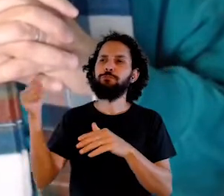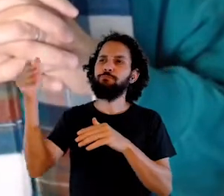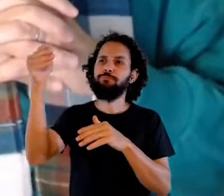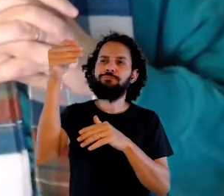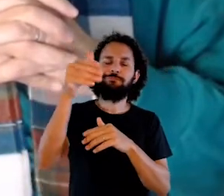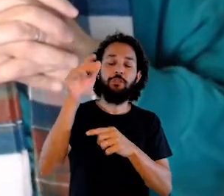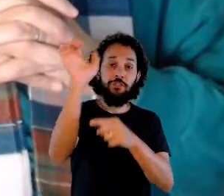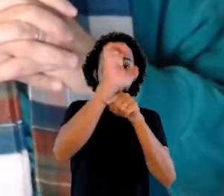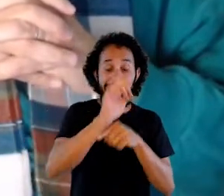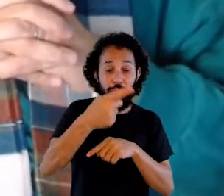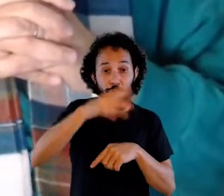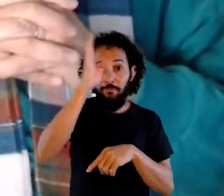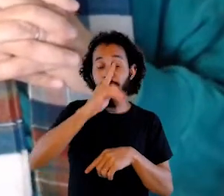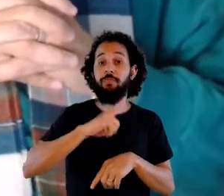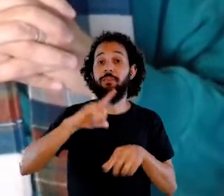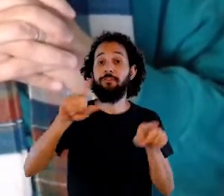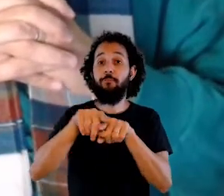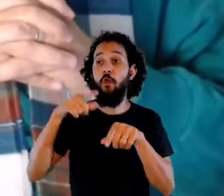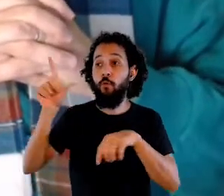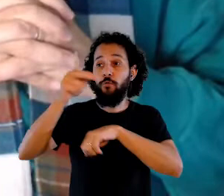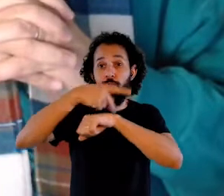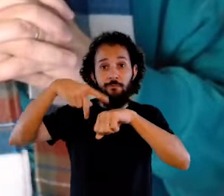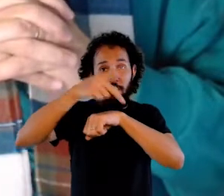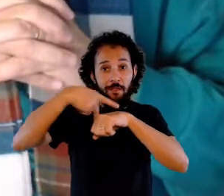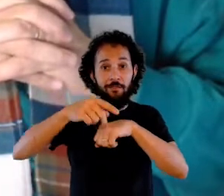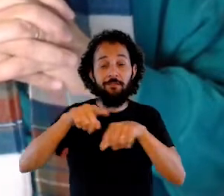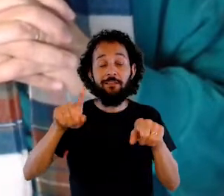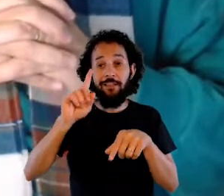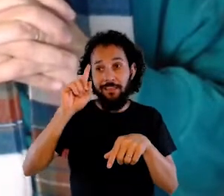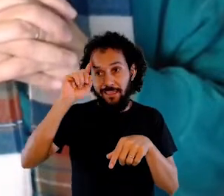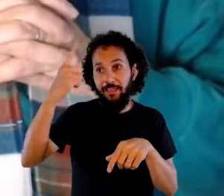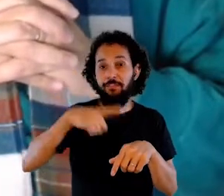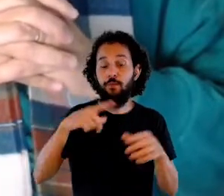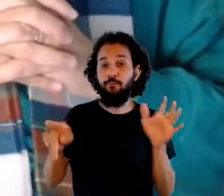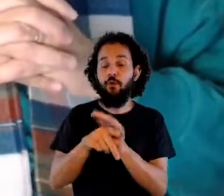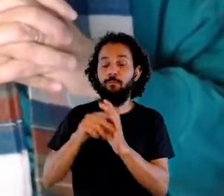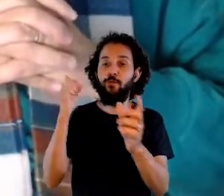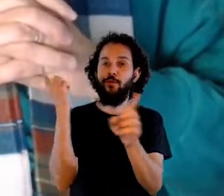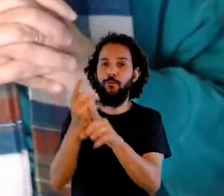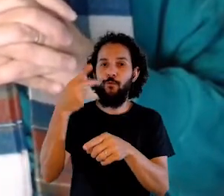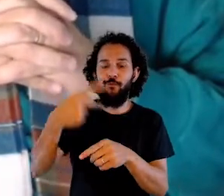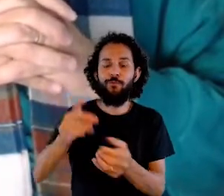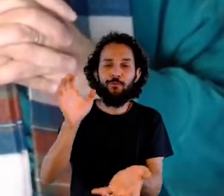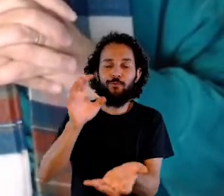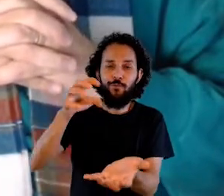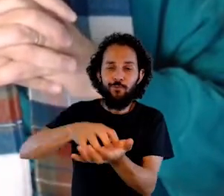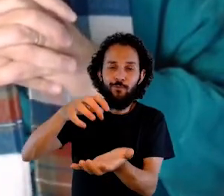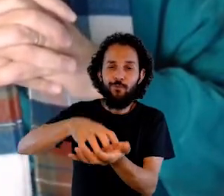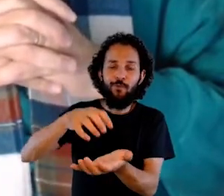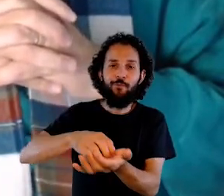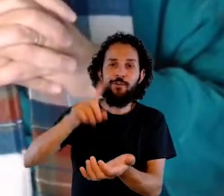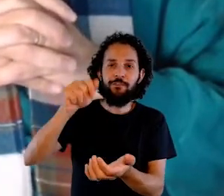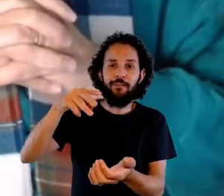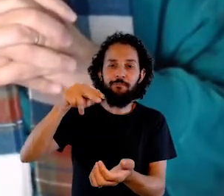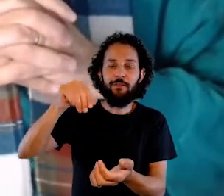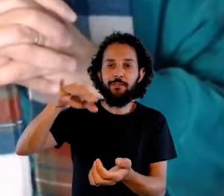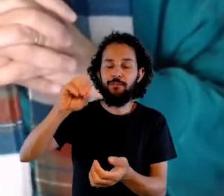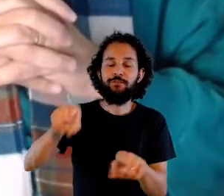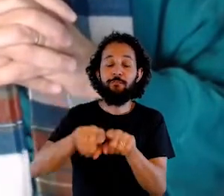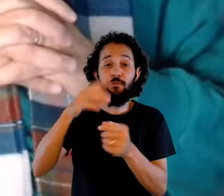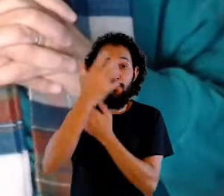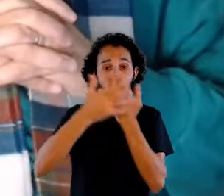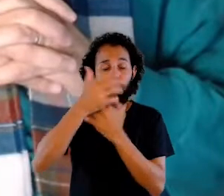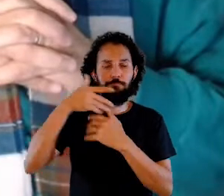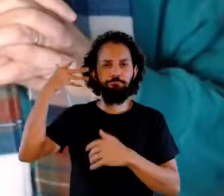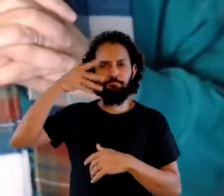vários países. Idealizador do Encontro Brasileiro de Xamanismo e Virada Musical Xamânica, palestrante,